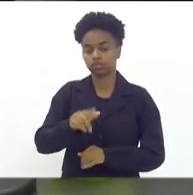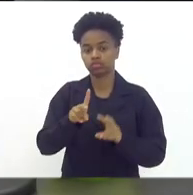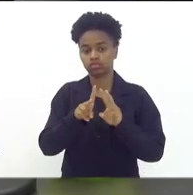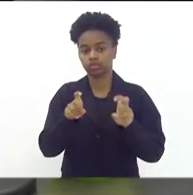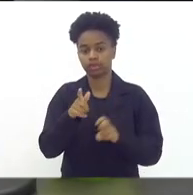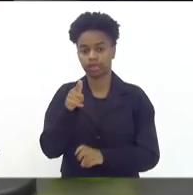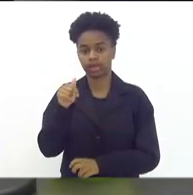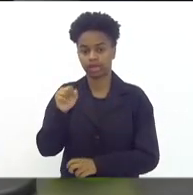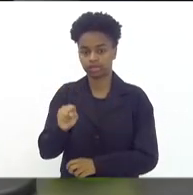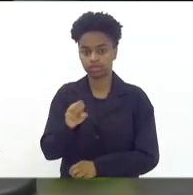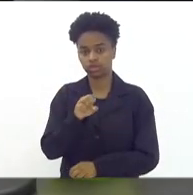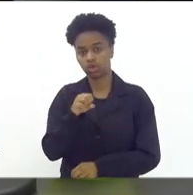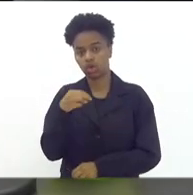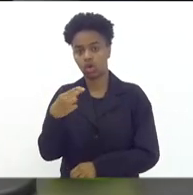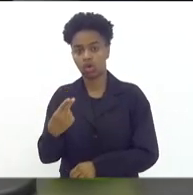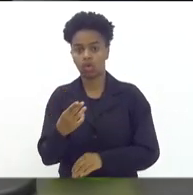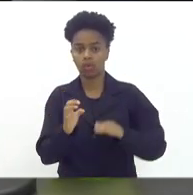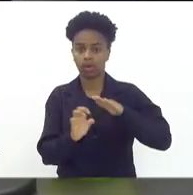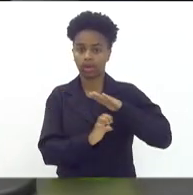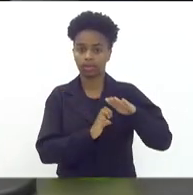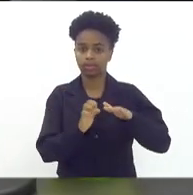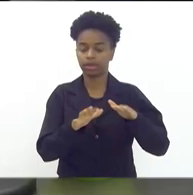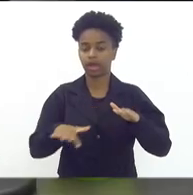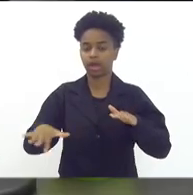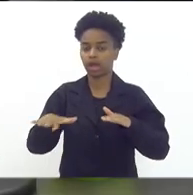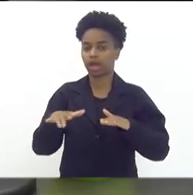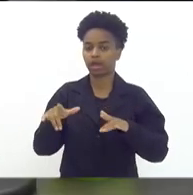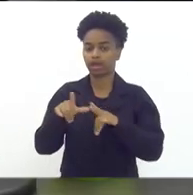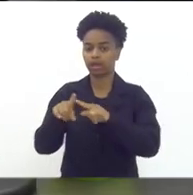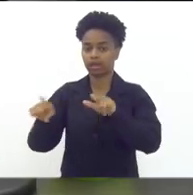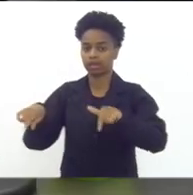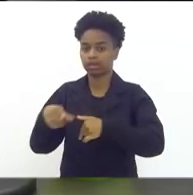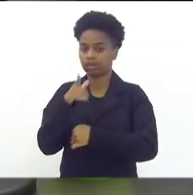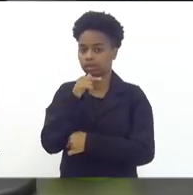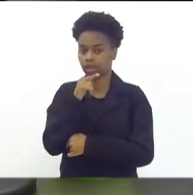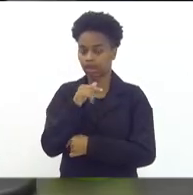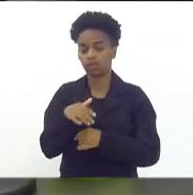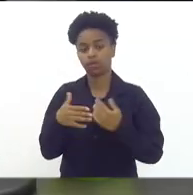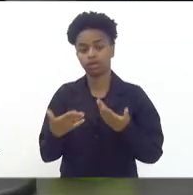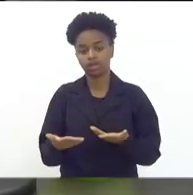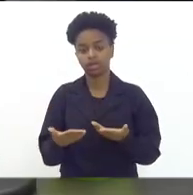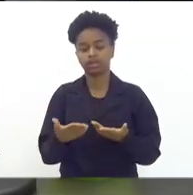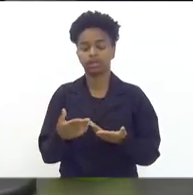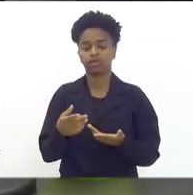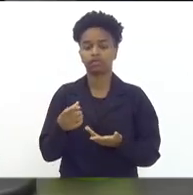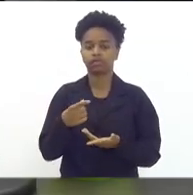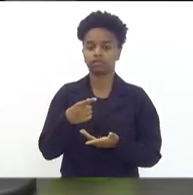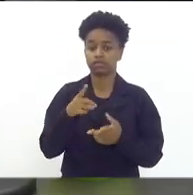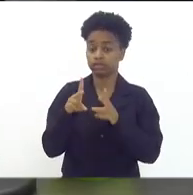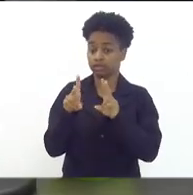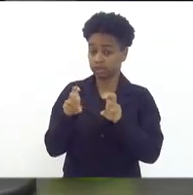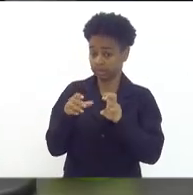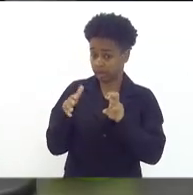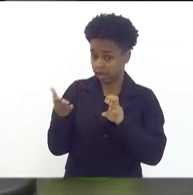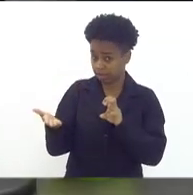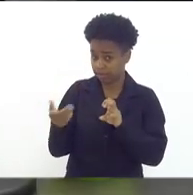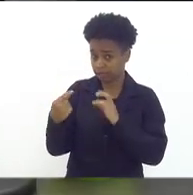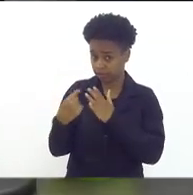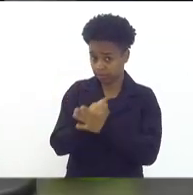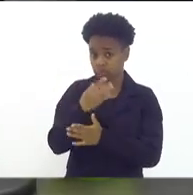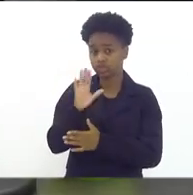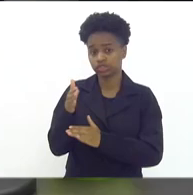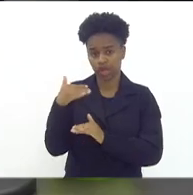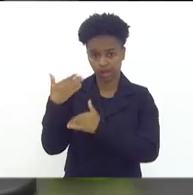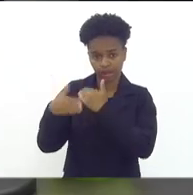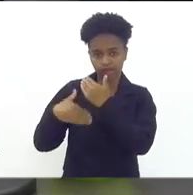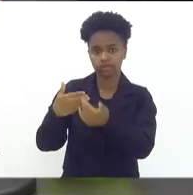seja das concessionárias da região dos lagos então a questão da águas de arthurnaíba já tá bem avançado pro